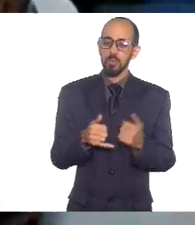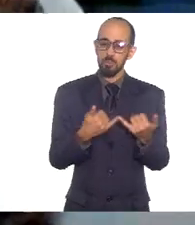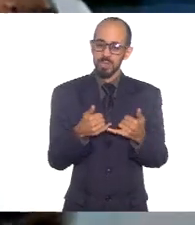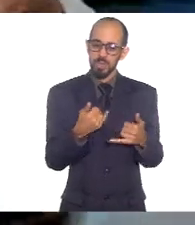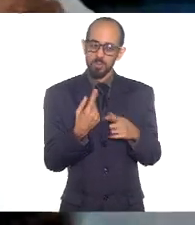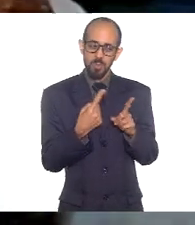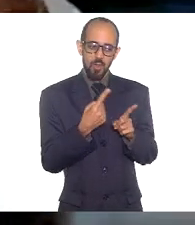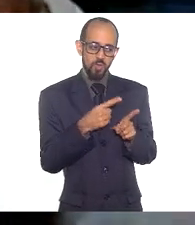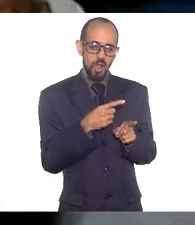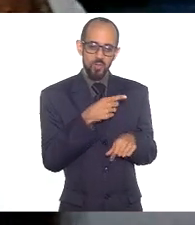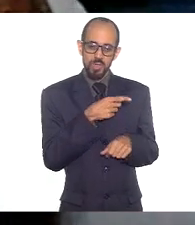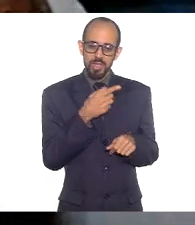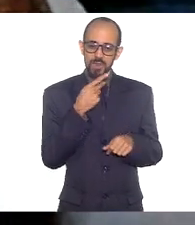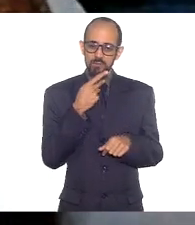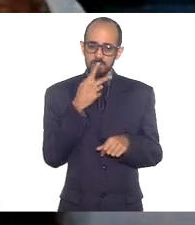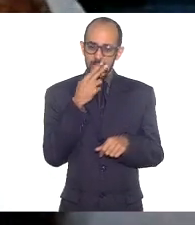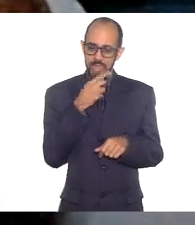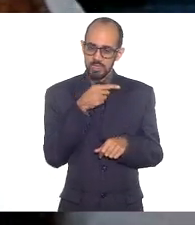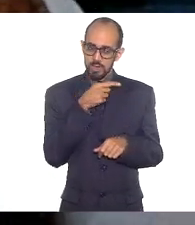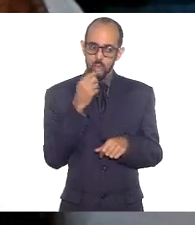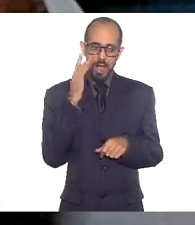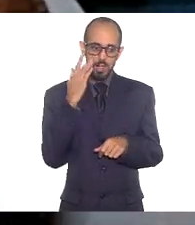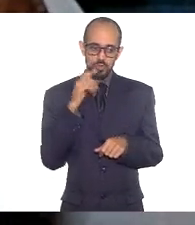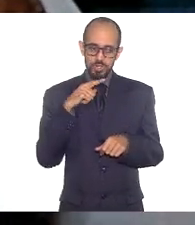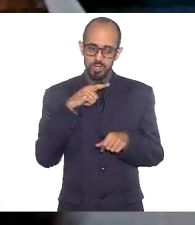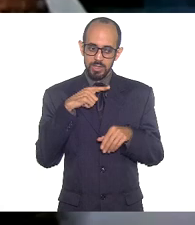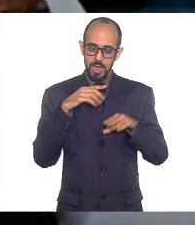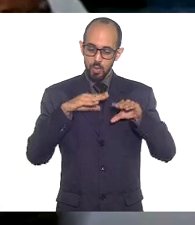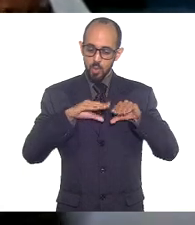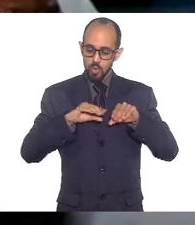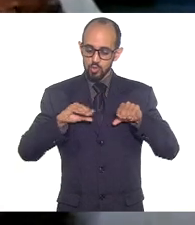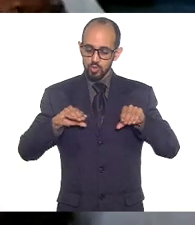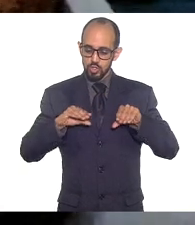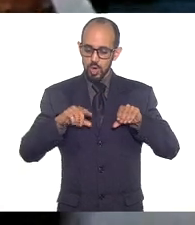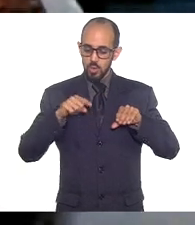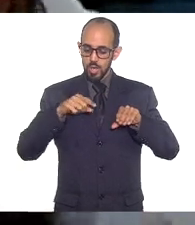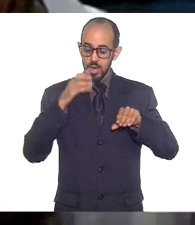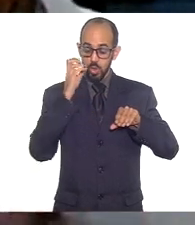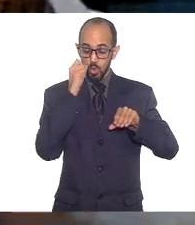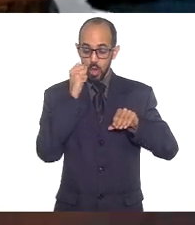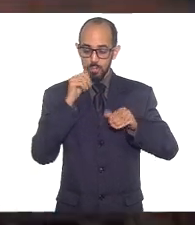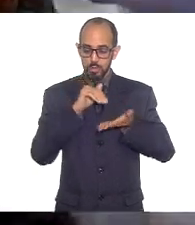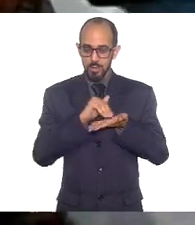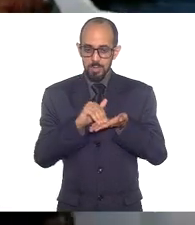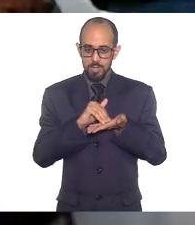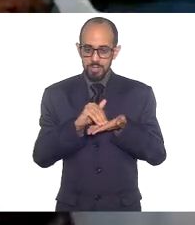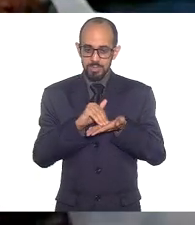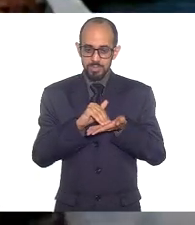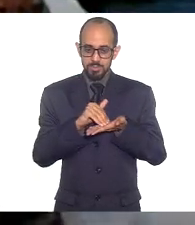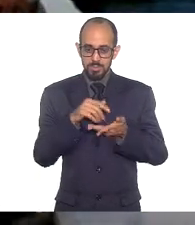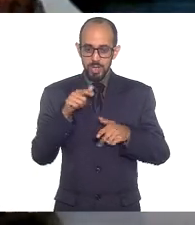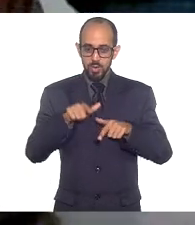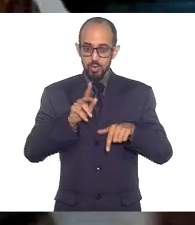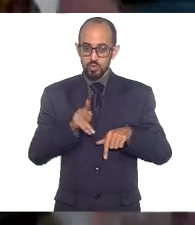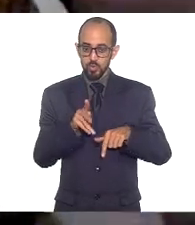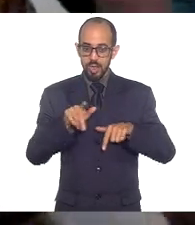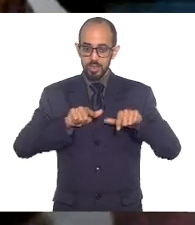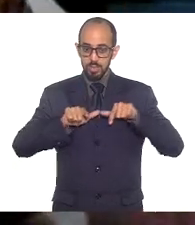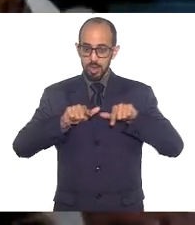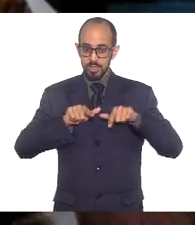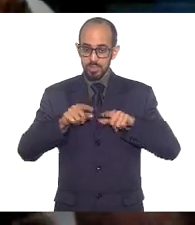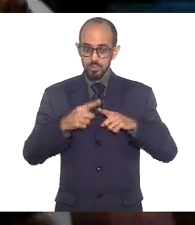ele eu acho que ele tem um colchonete meu gabinete que ele dorme no gabinete continuar atrapalhando